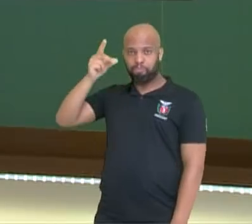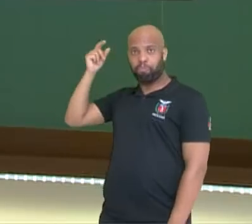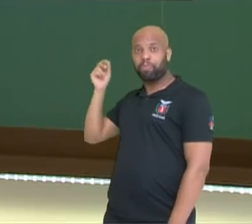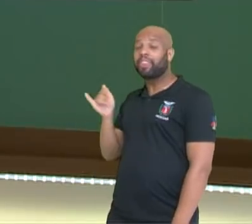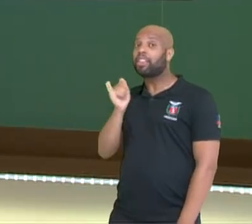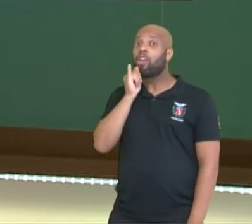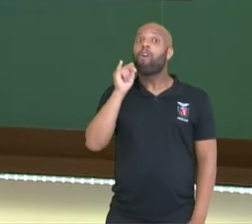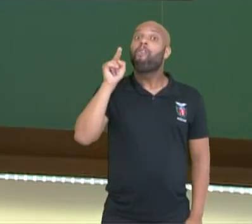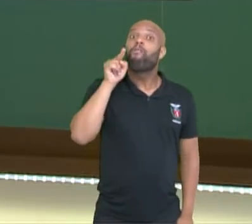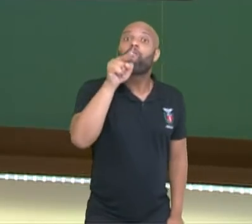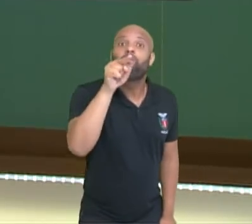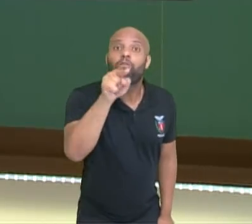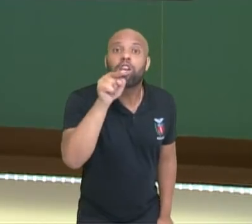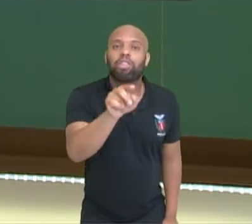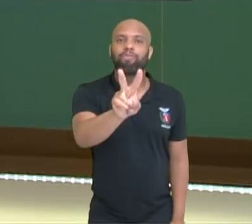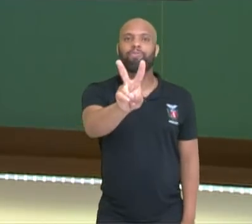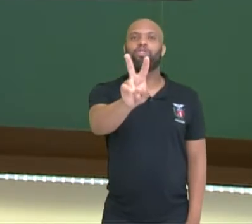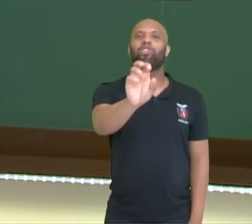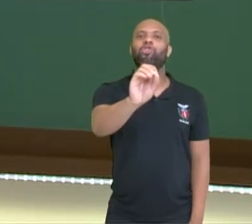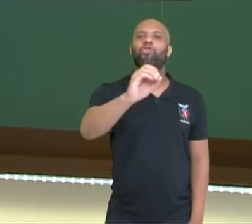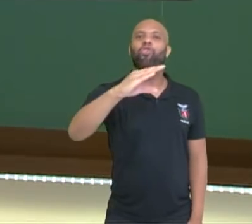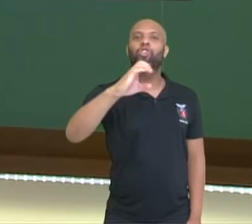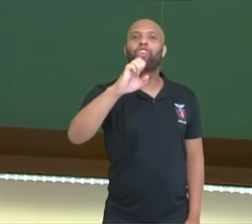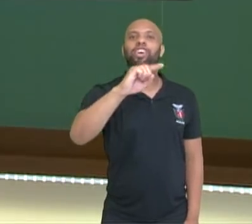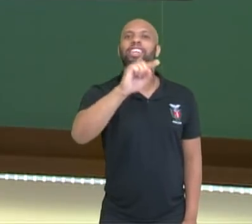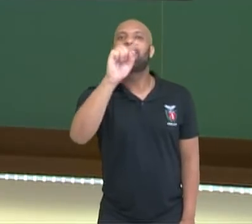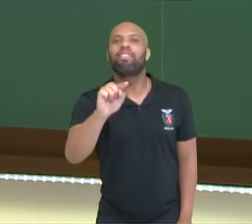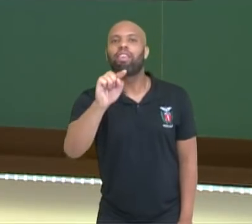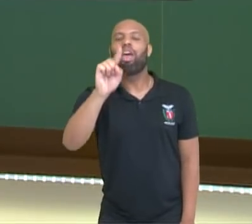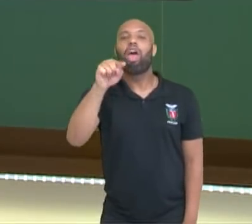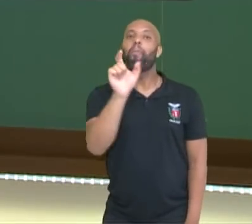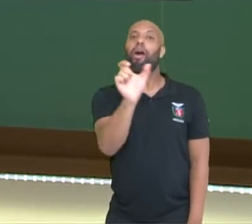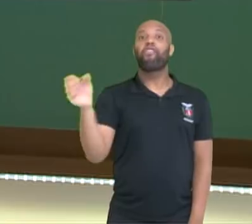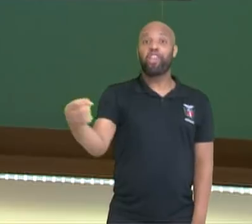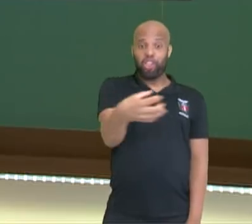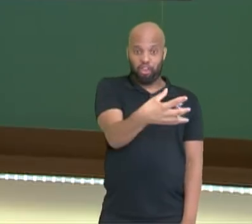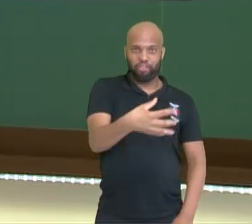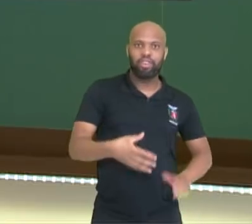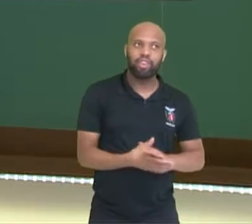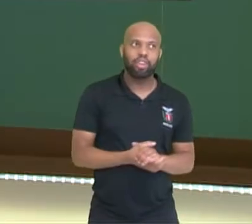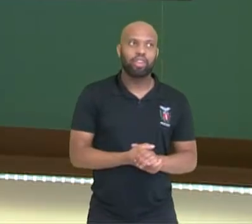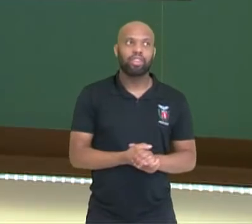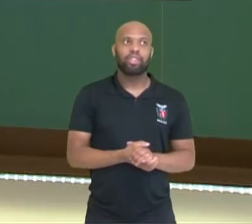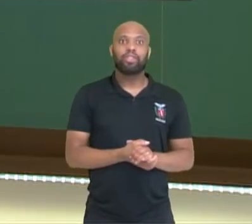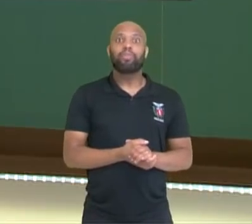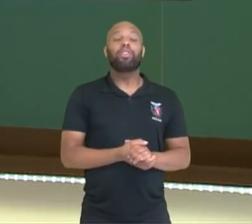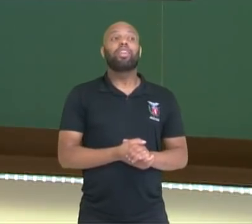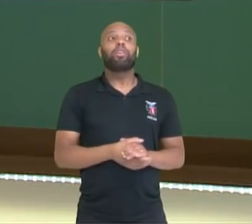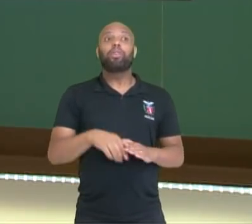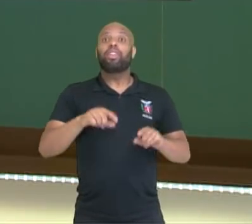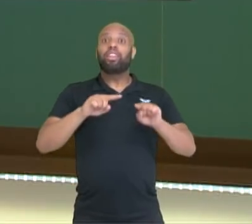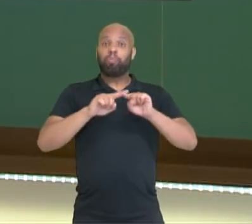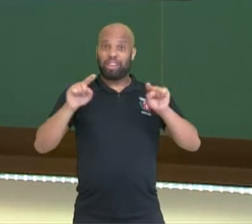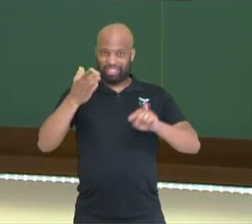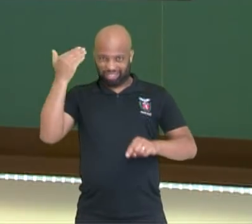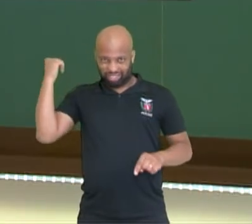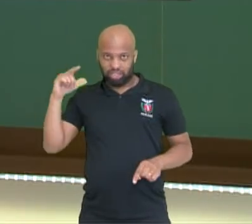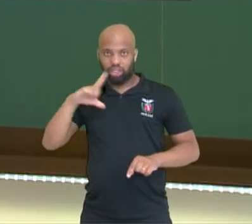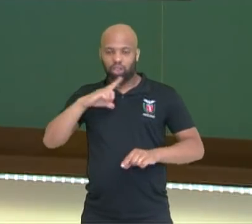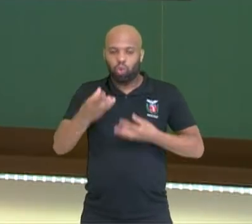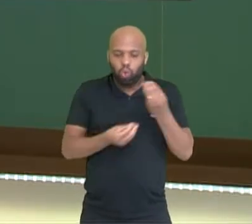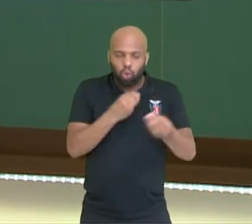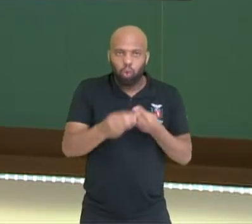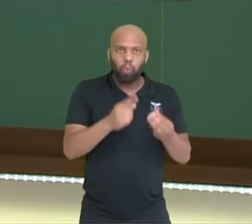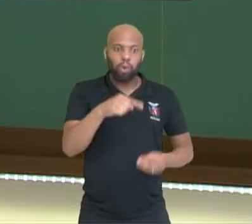palavra nova que nós usamos aqui no nosso vocabulário, né? No dia a dia. Mas você já foi lá